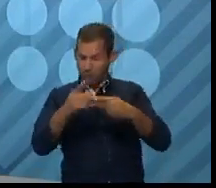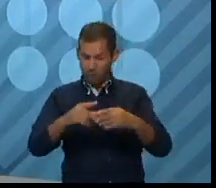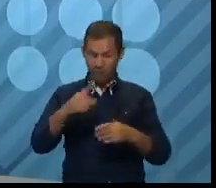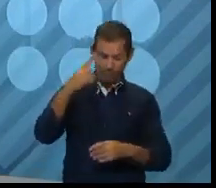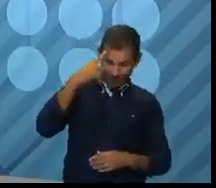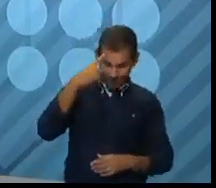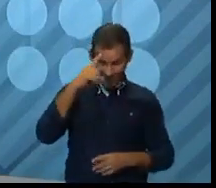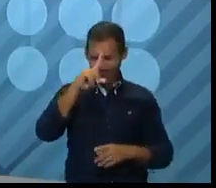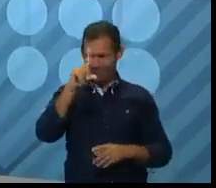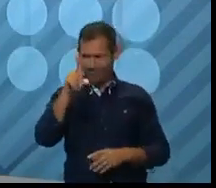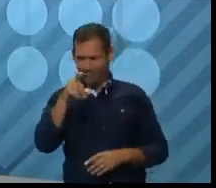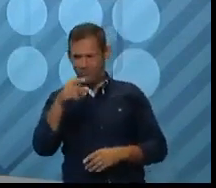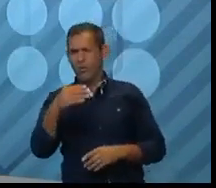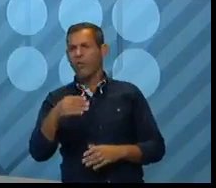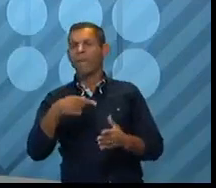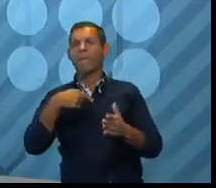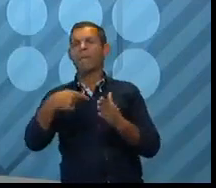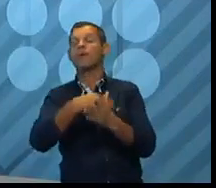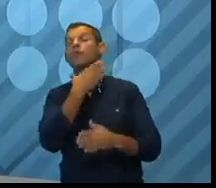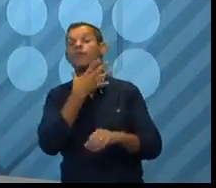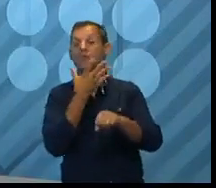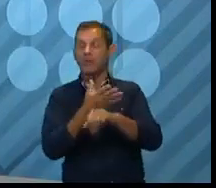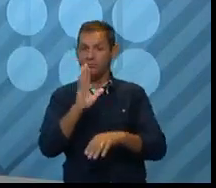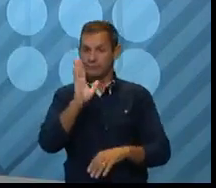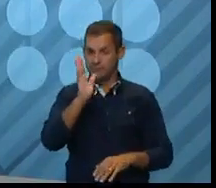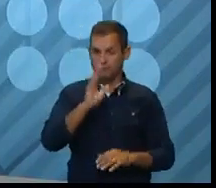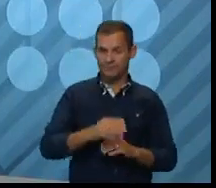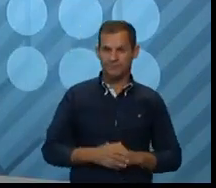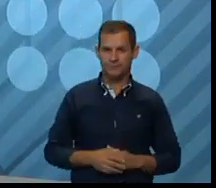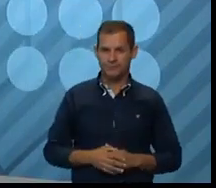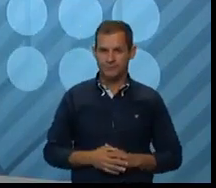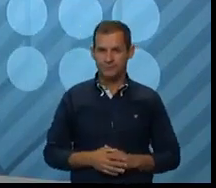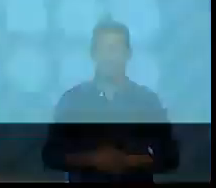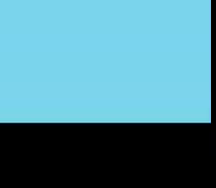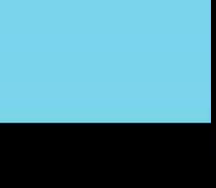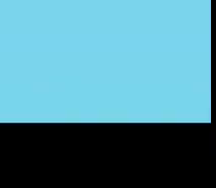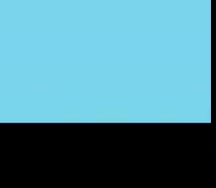qualquer dúvida, poste no fórum da disciplina e até a próxima!